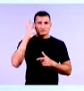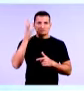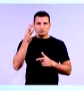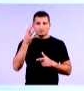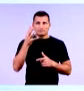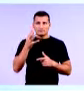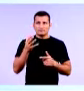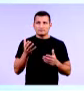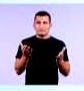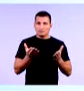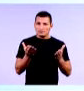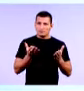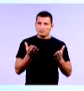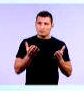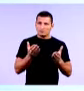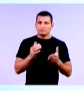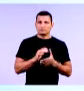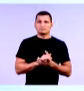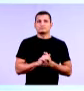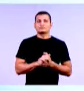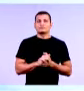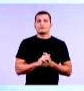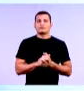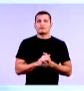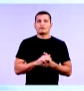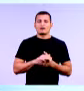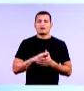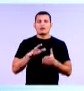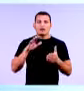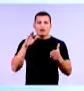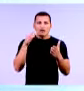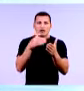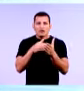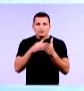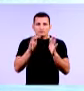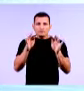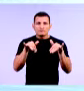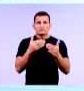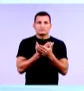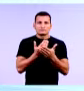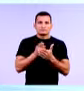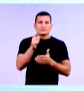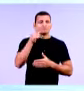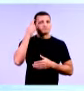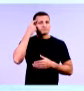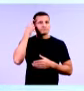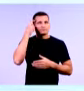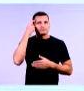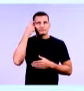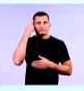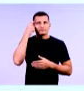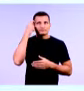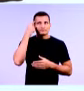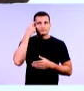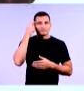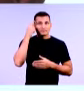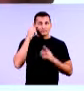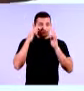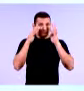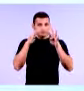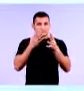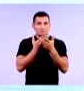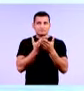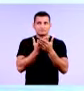agora nesse período até o final da aula, daqui até lá. Vai ficar esquentando aí a sua cabeça, né? Mas não deixe prestar atenção na